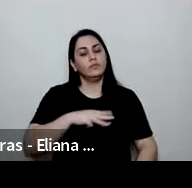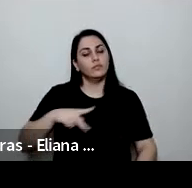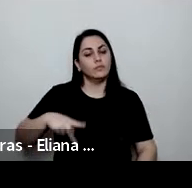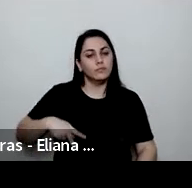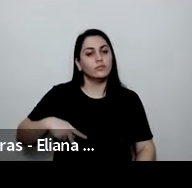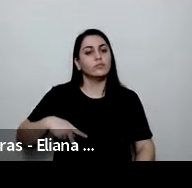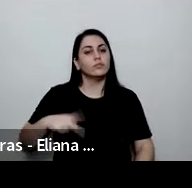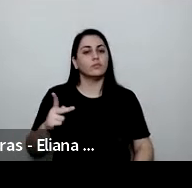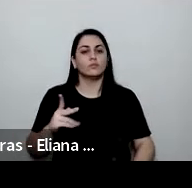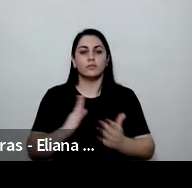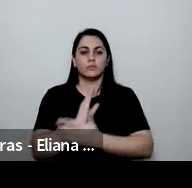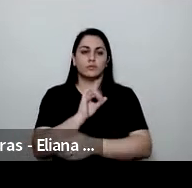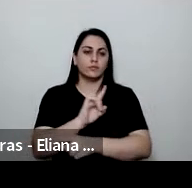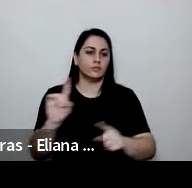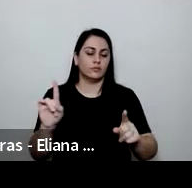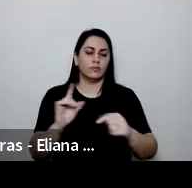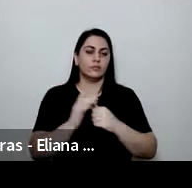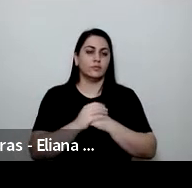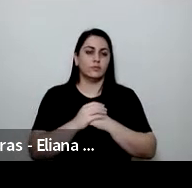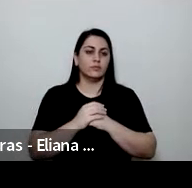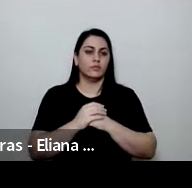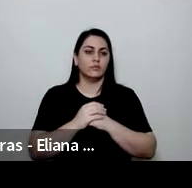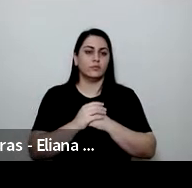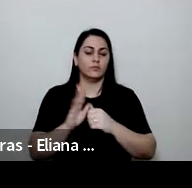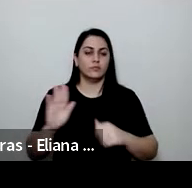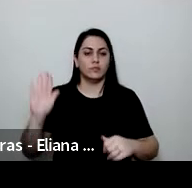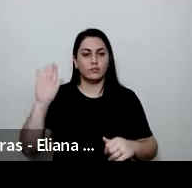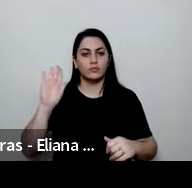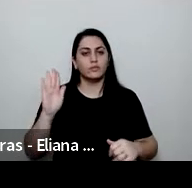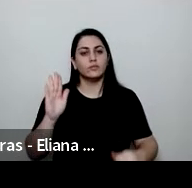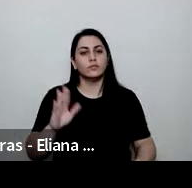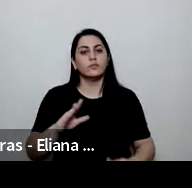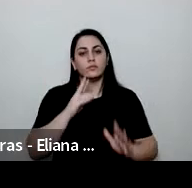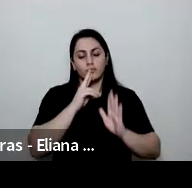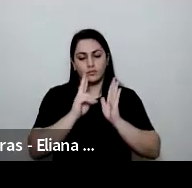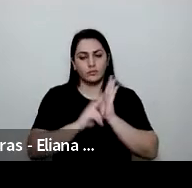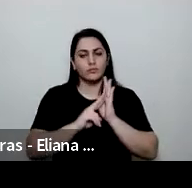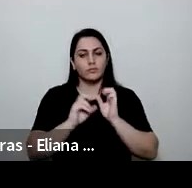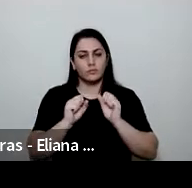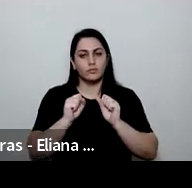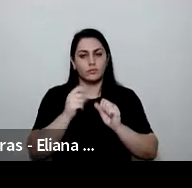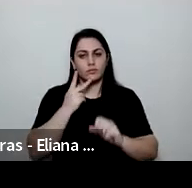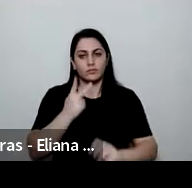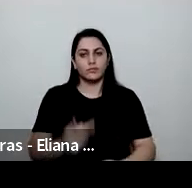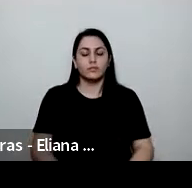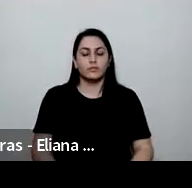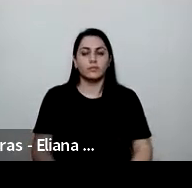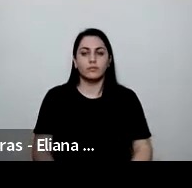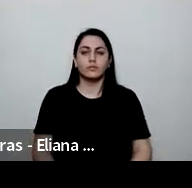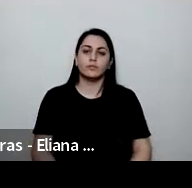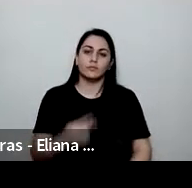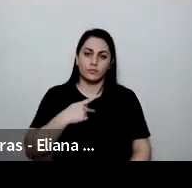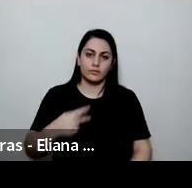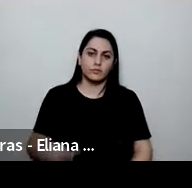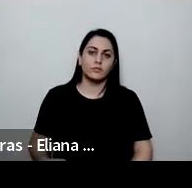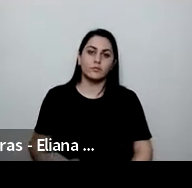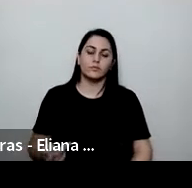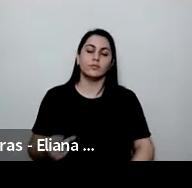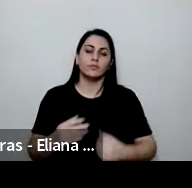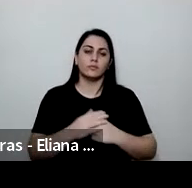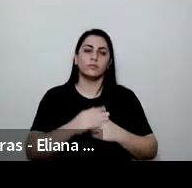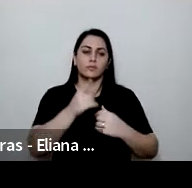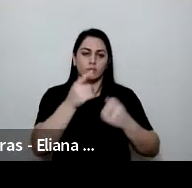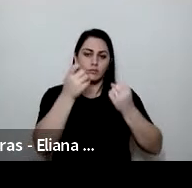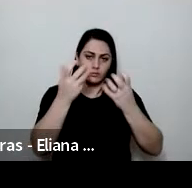de Melo pelo indeferimento do registro a palavra senhor' relator e se apresente a turma pagamento